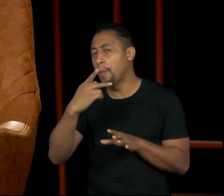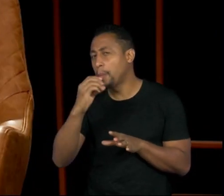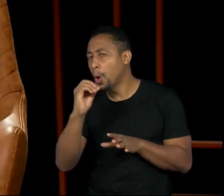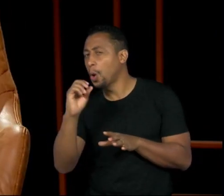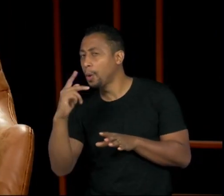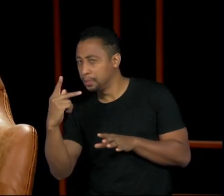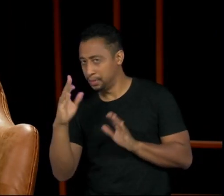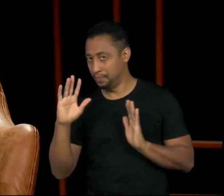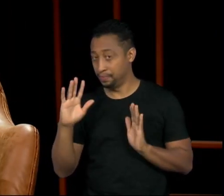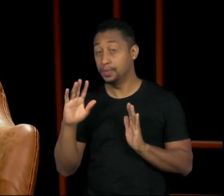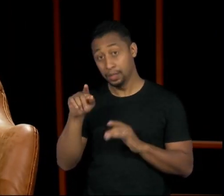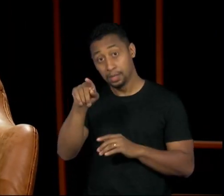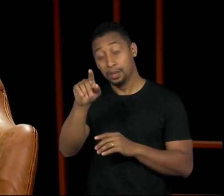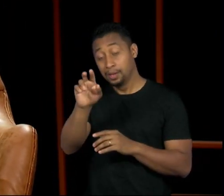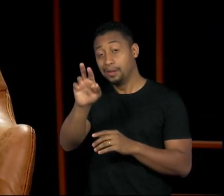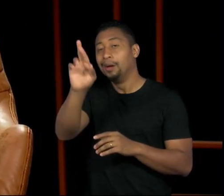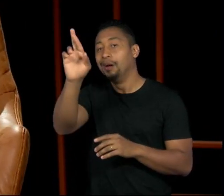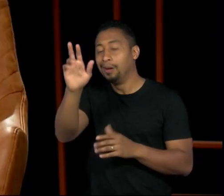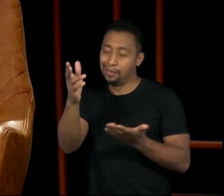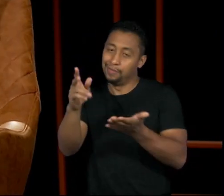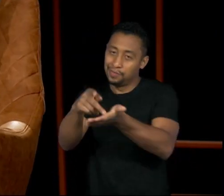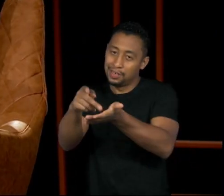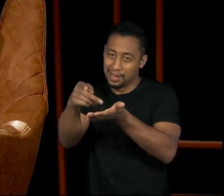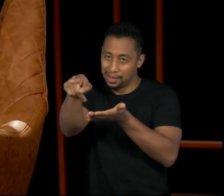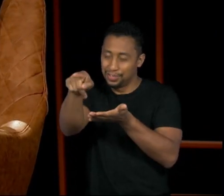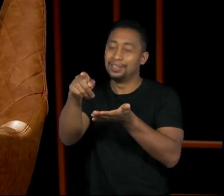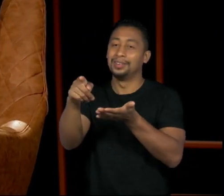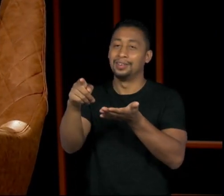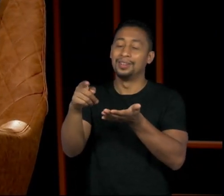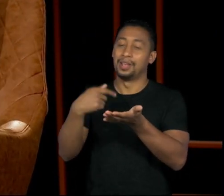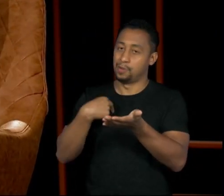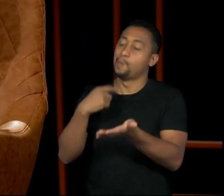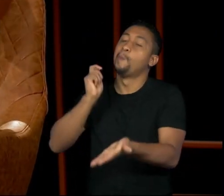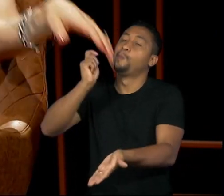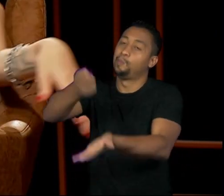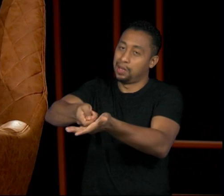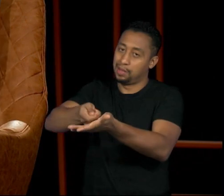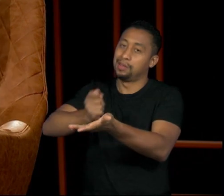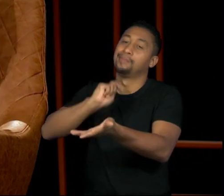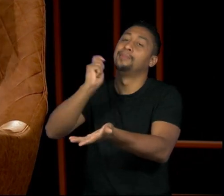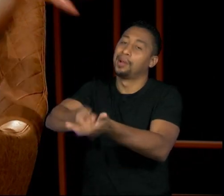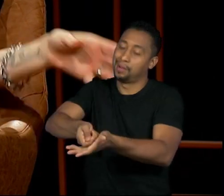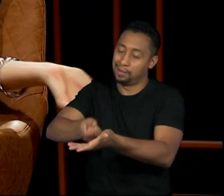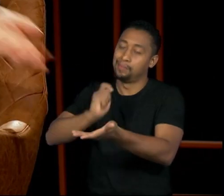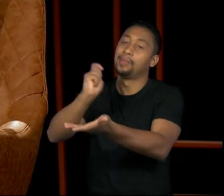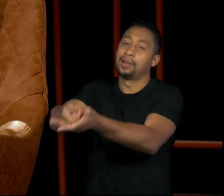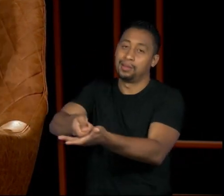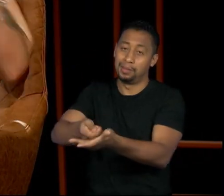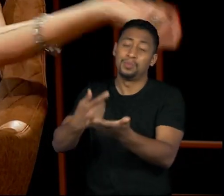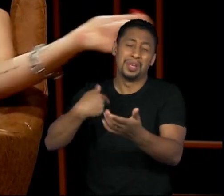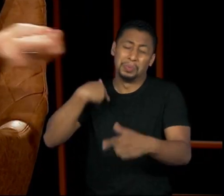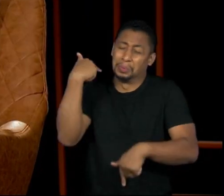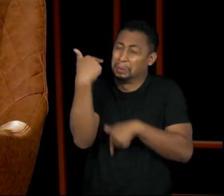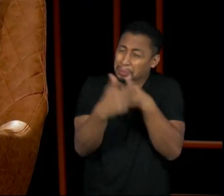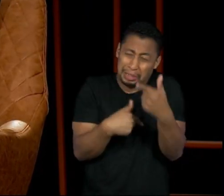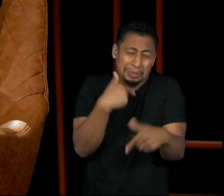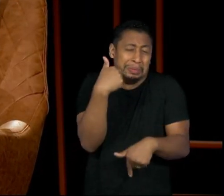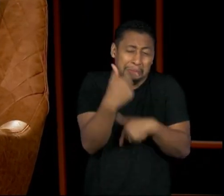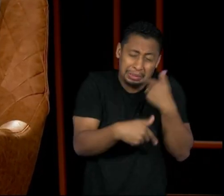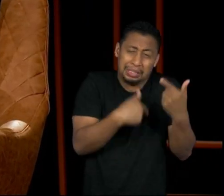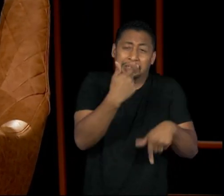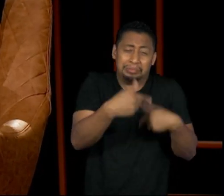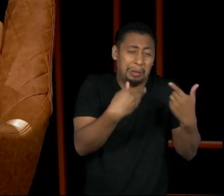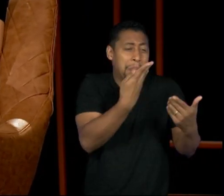Eu banquei esse disco e, menina, eu trabalhava assim, todos os dias, em todos os bares, juntando qualquer centavo para pagar